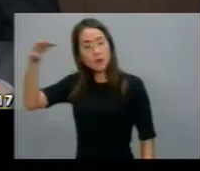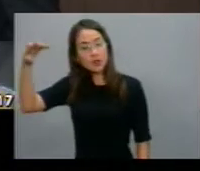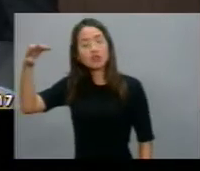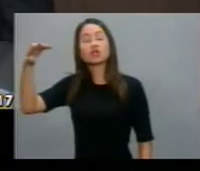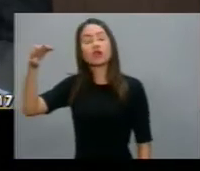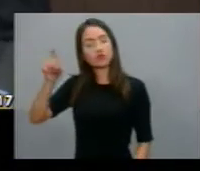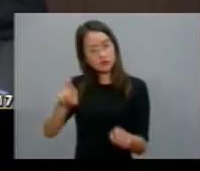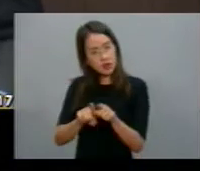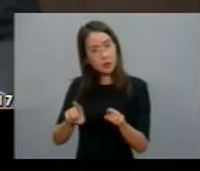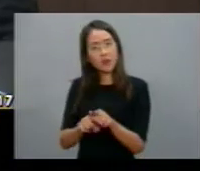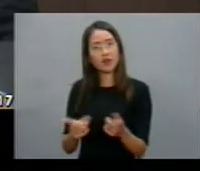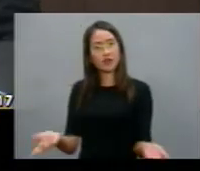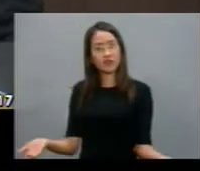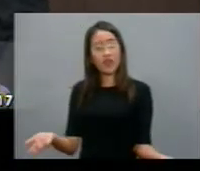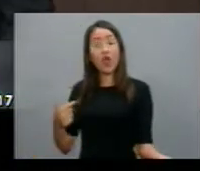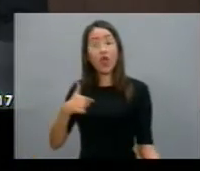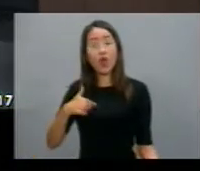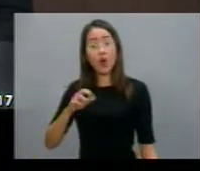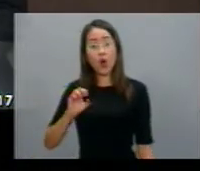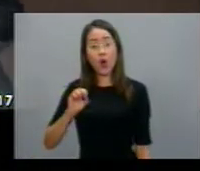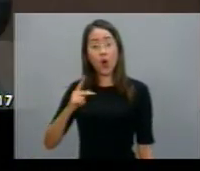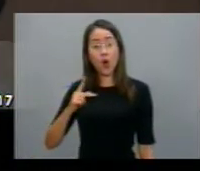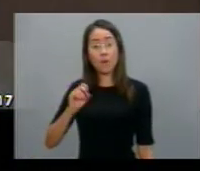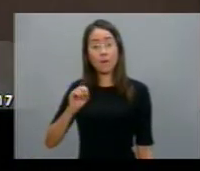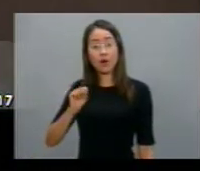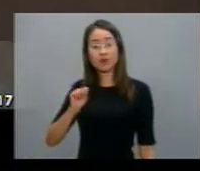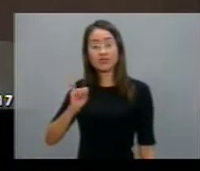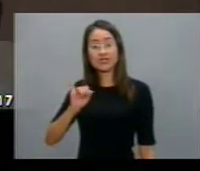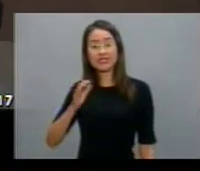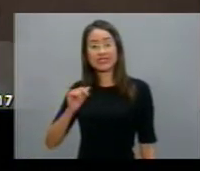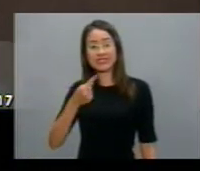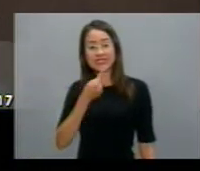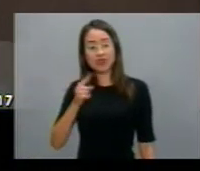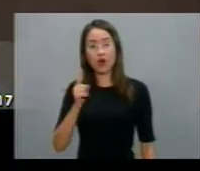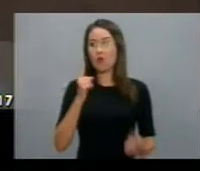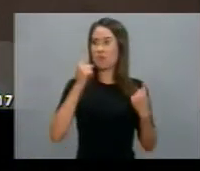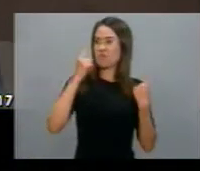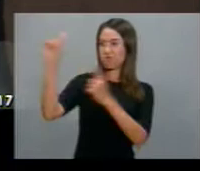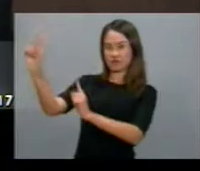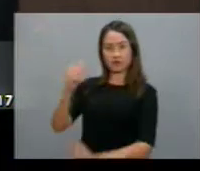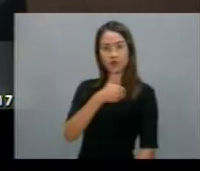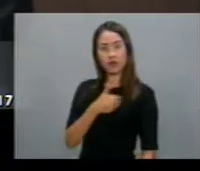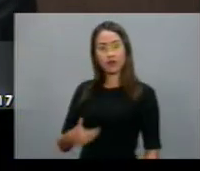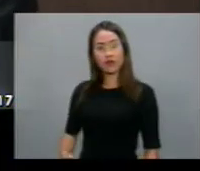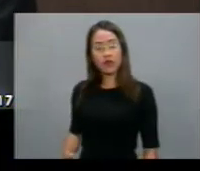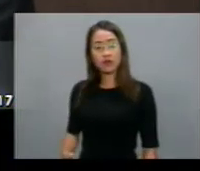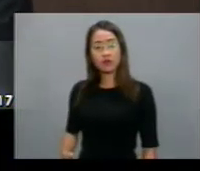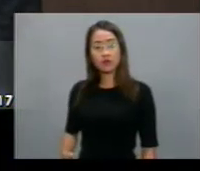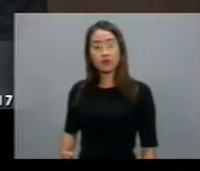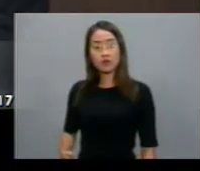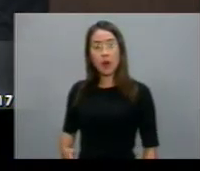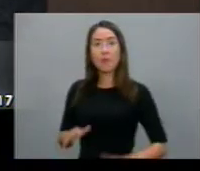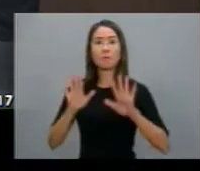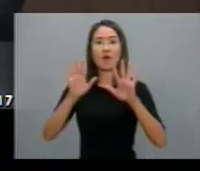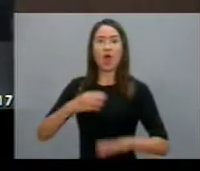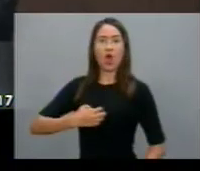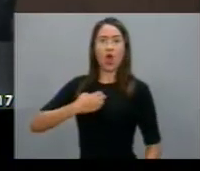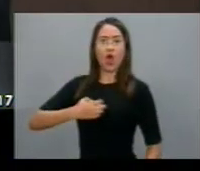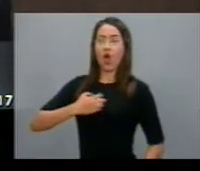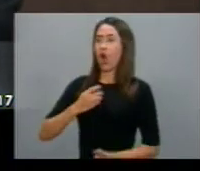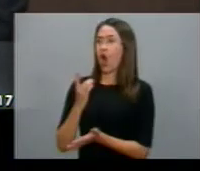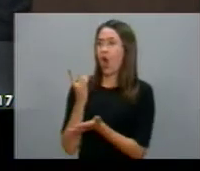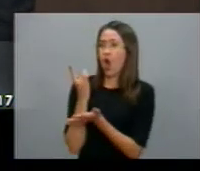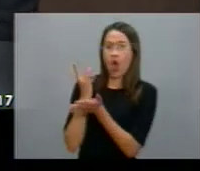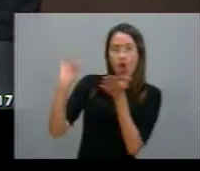governo. Eu sou oposição ao governo Camilo. Eu não sou oposição ao povo trabalhador do estado do Ceará. É quem